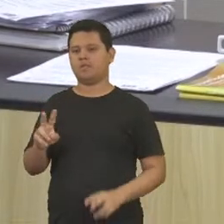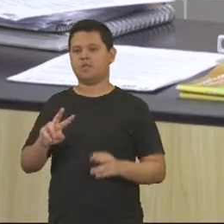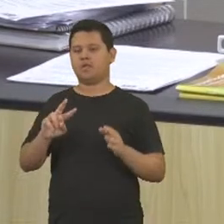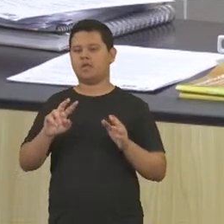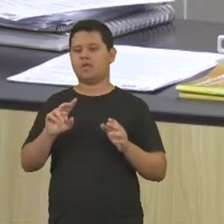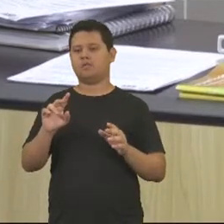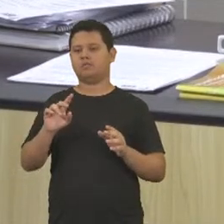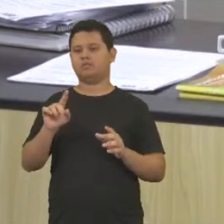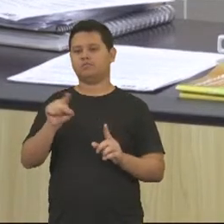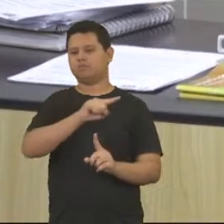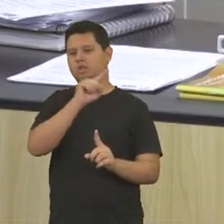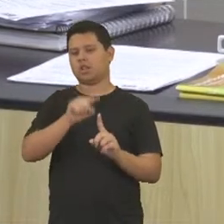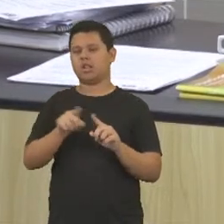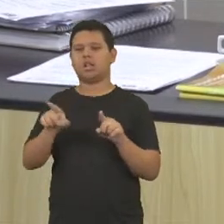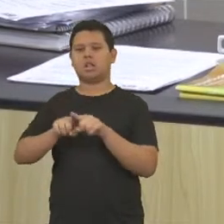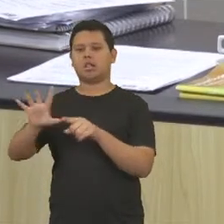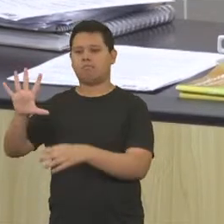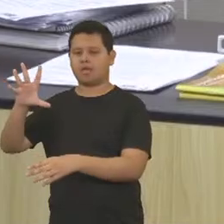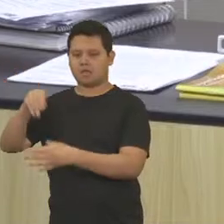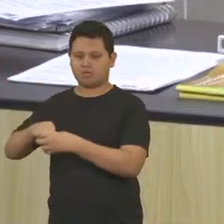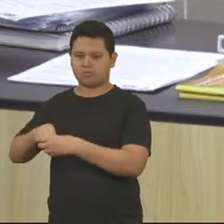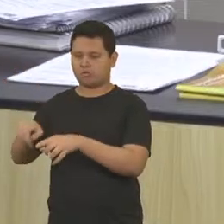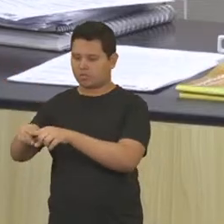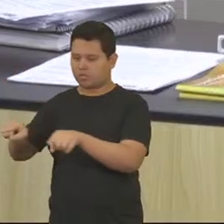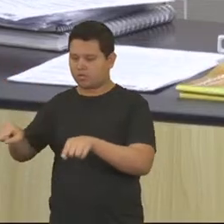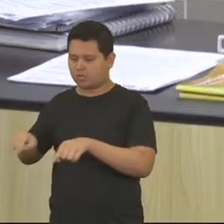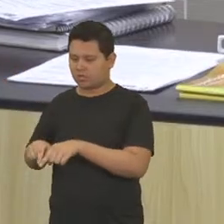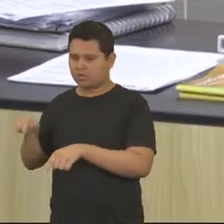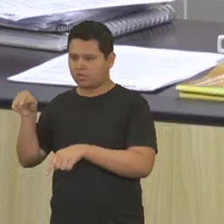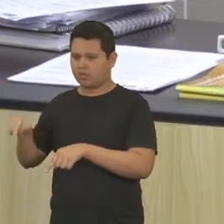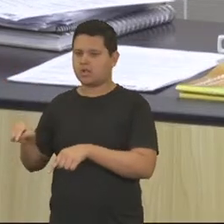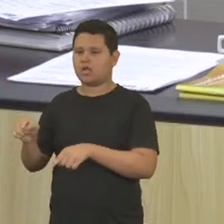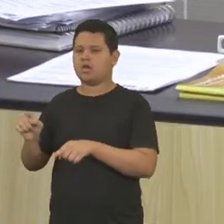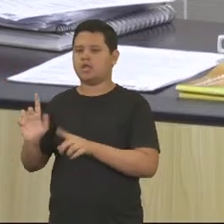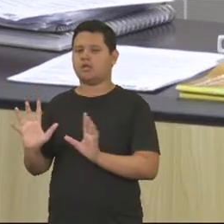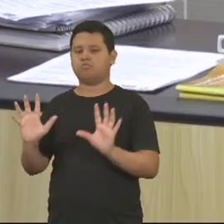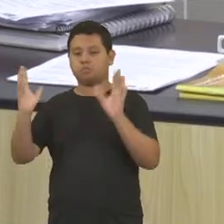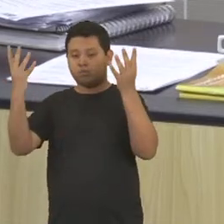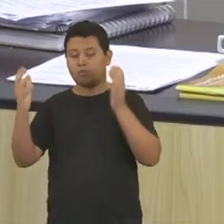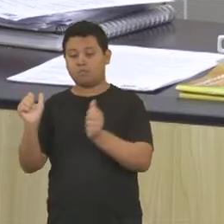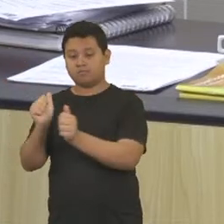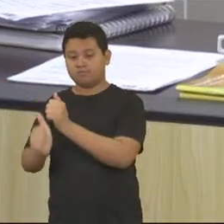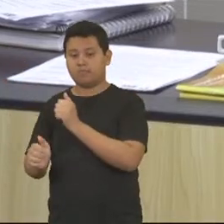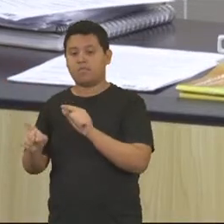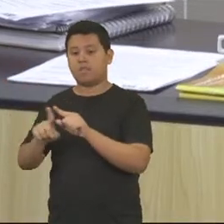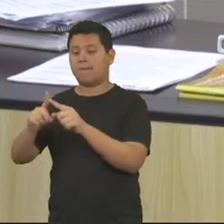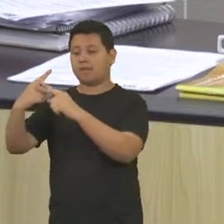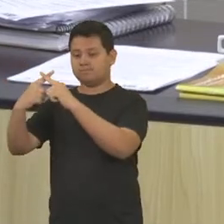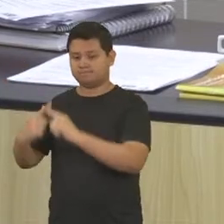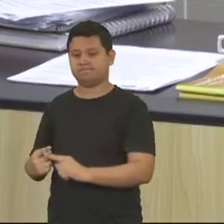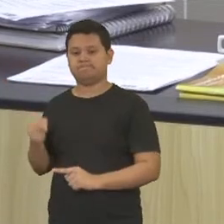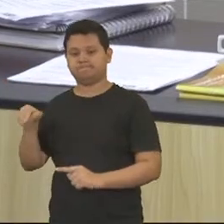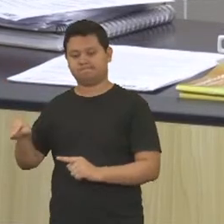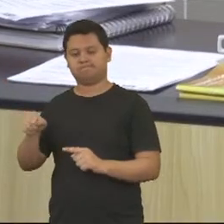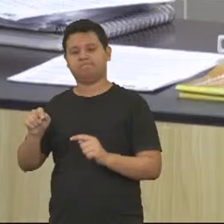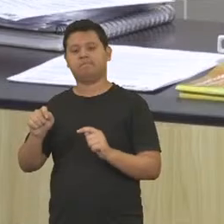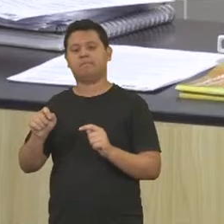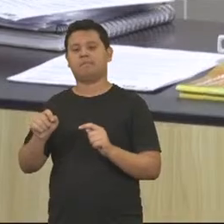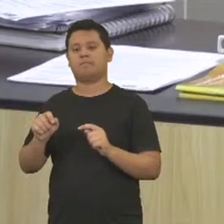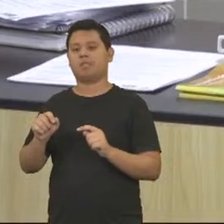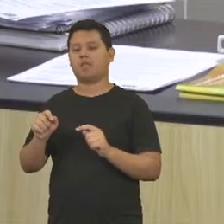espaços esportivos inclui também os locais destinados a eventos esportivos e competições, desde que